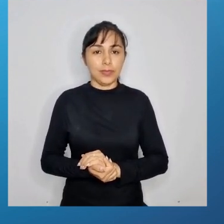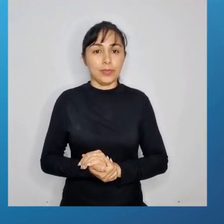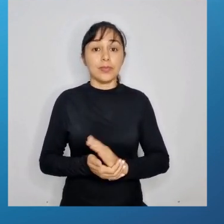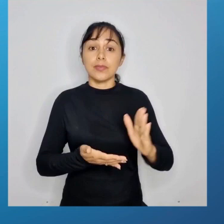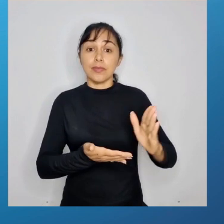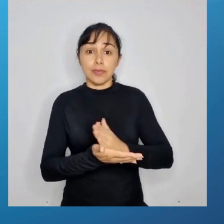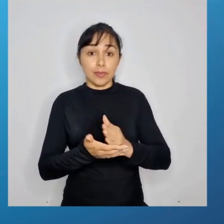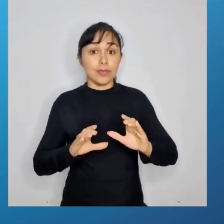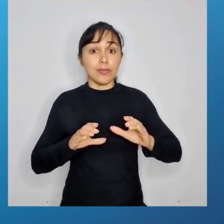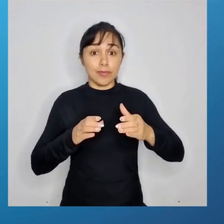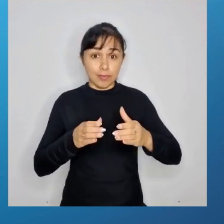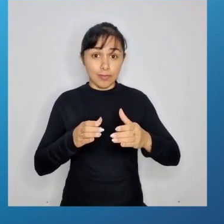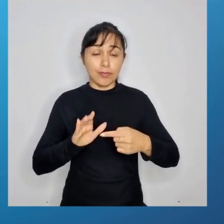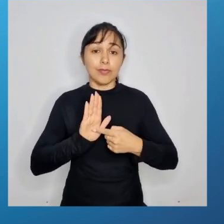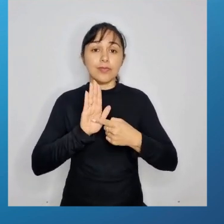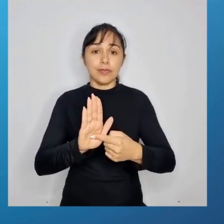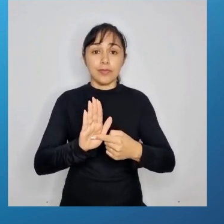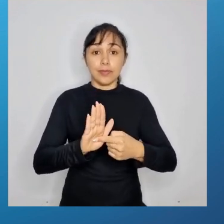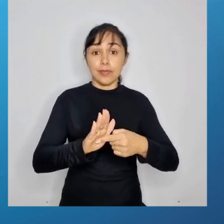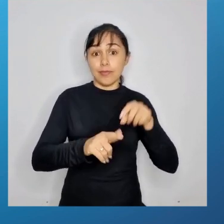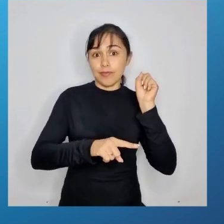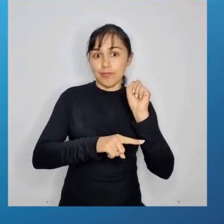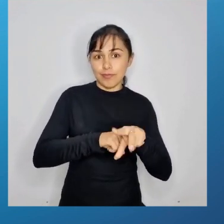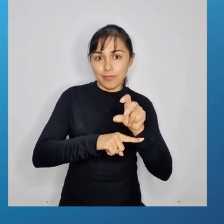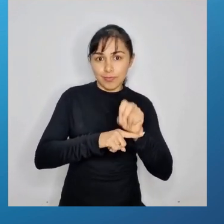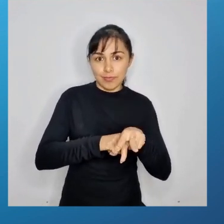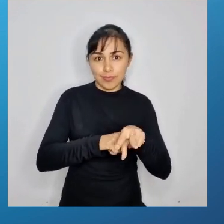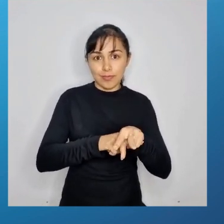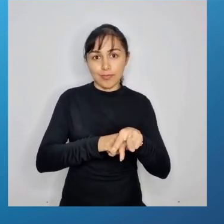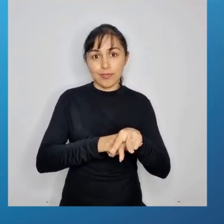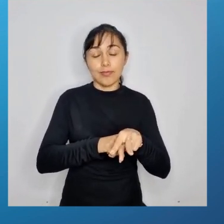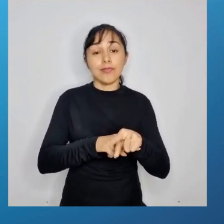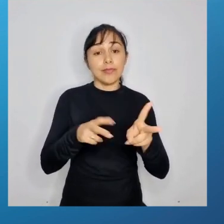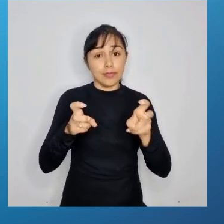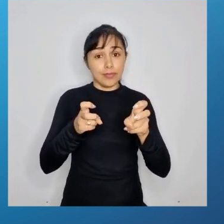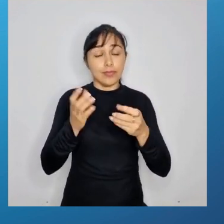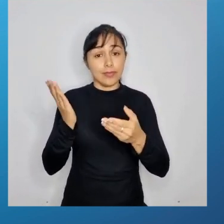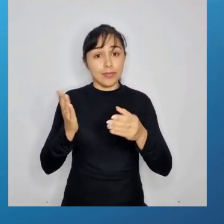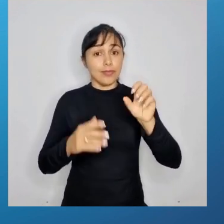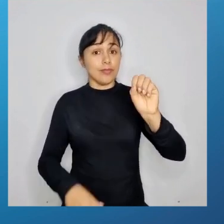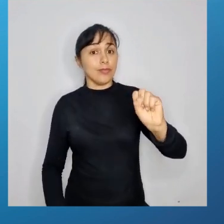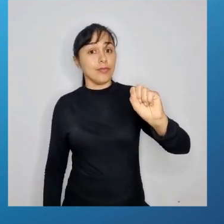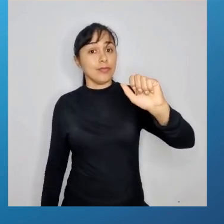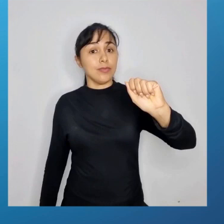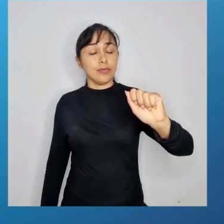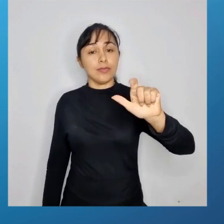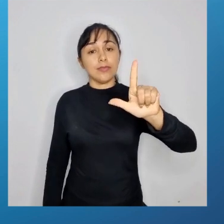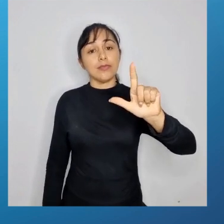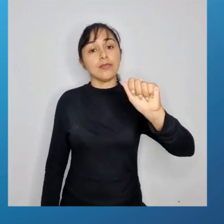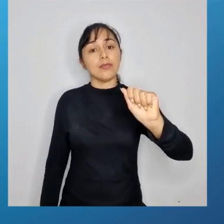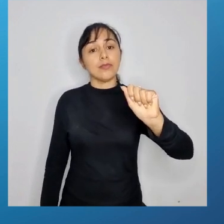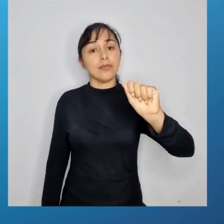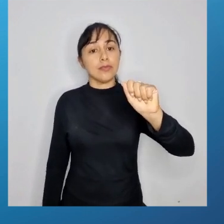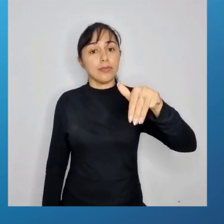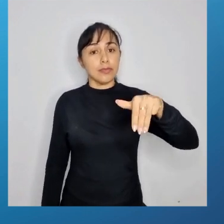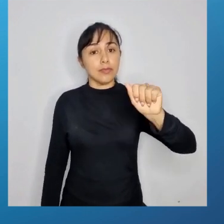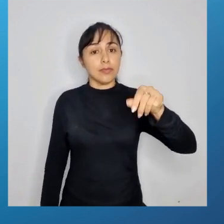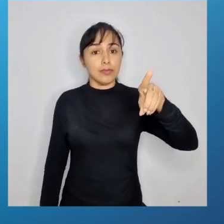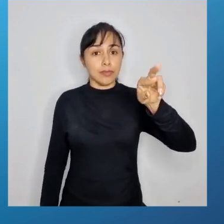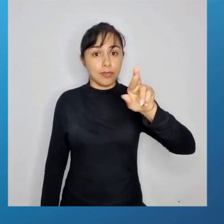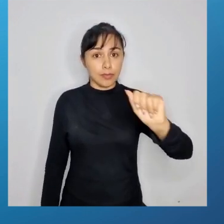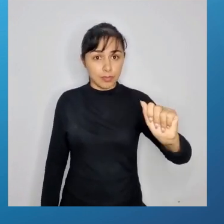Algumas espécies apresentam veneno, então aqui nós temos a representação da salamandra, a primeira fotinho, e aqui embaixo nós